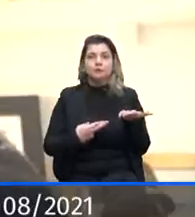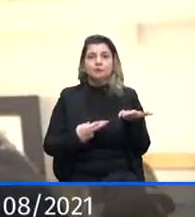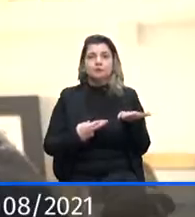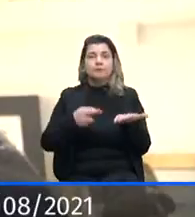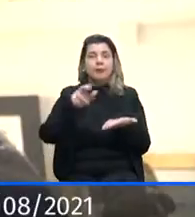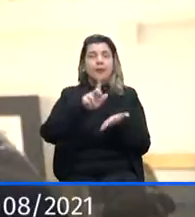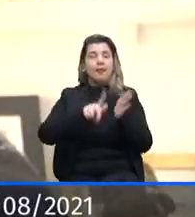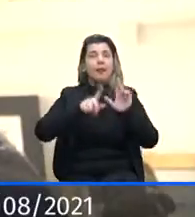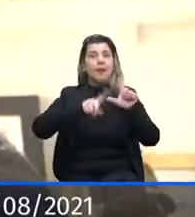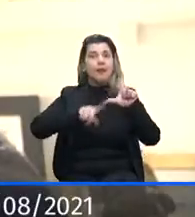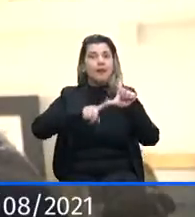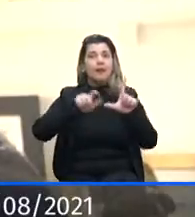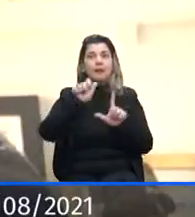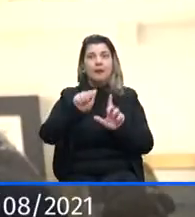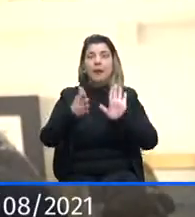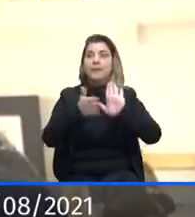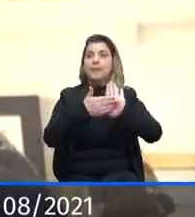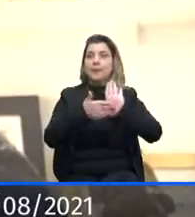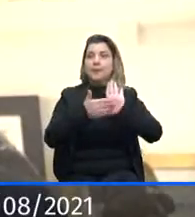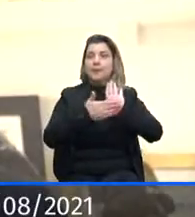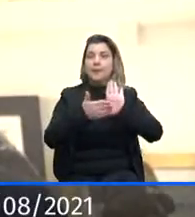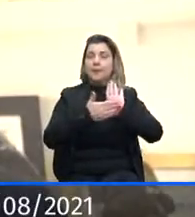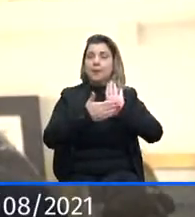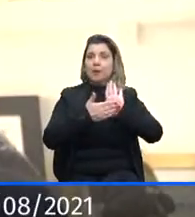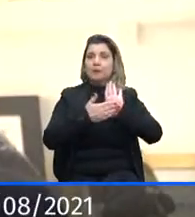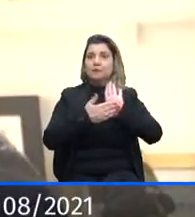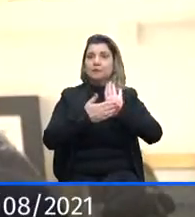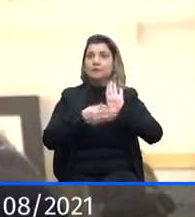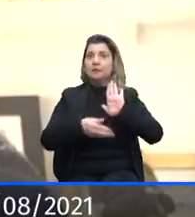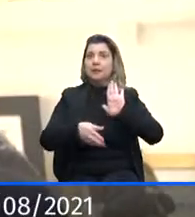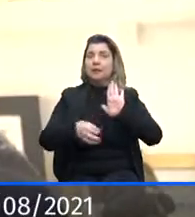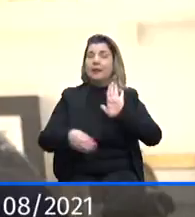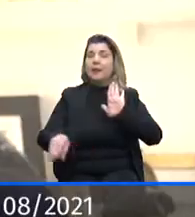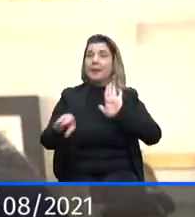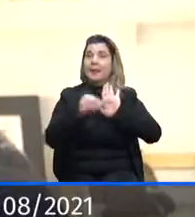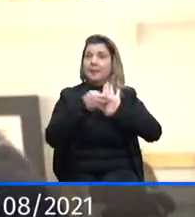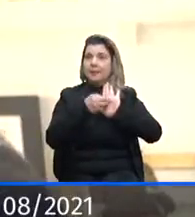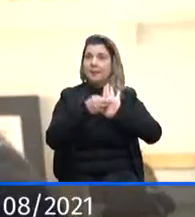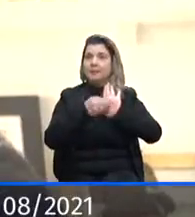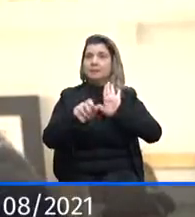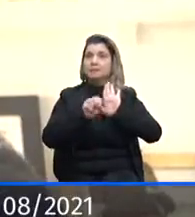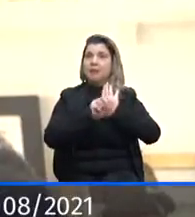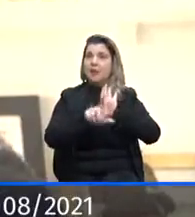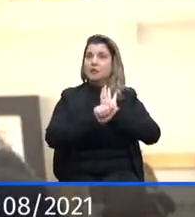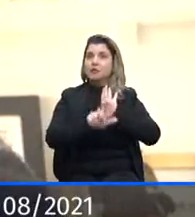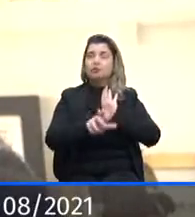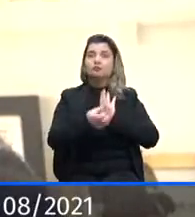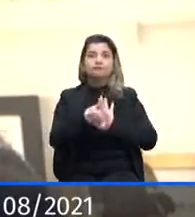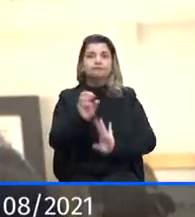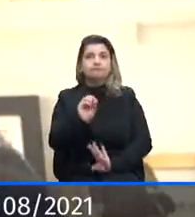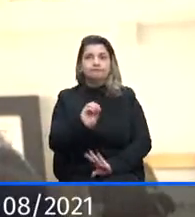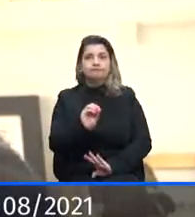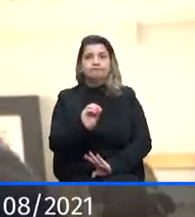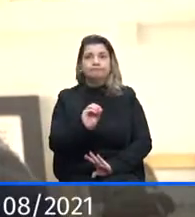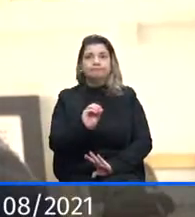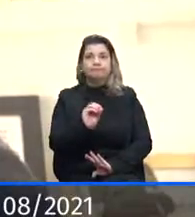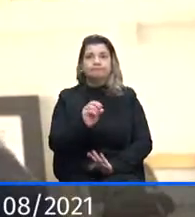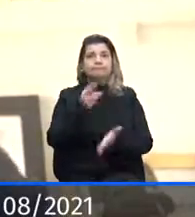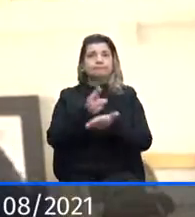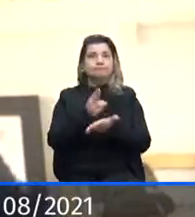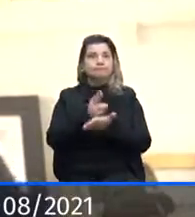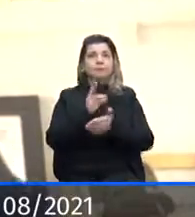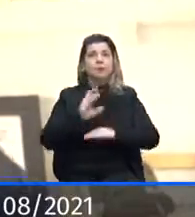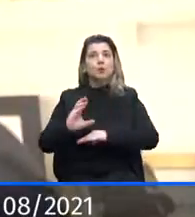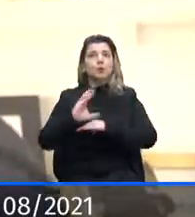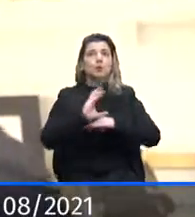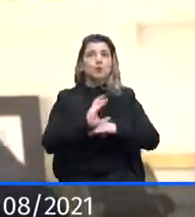Letra A, proposições recebidas sujeitas à emenda. Emendas, artigo 60, permanece na